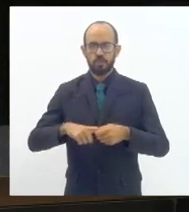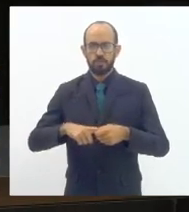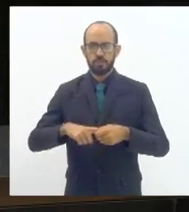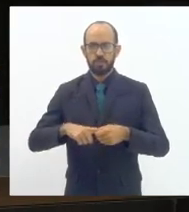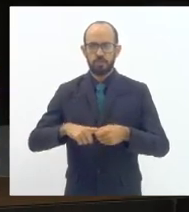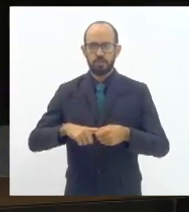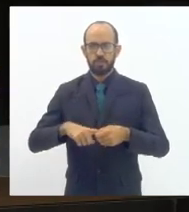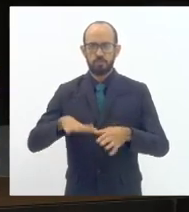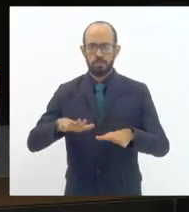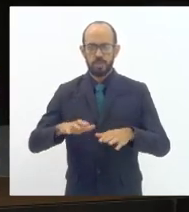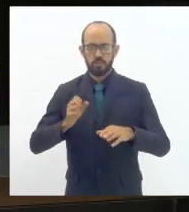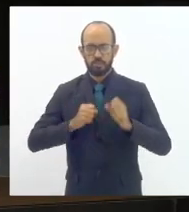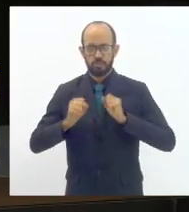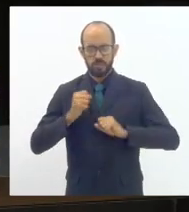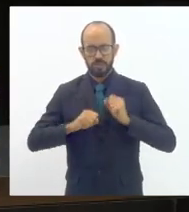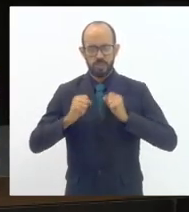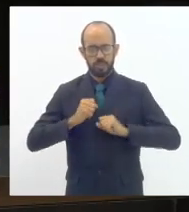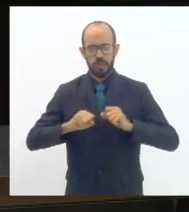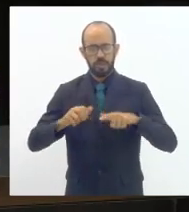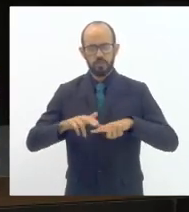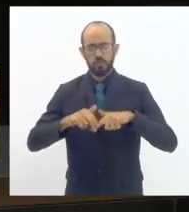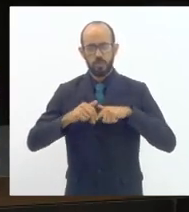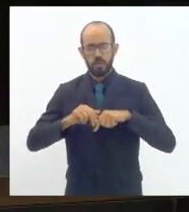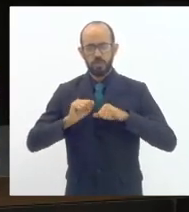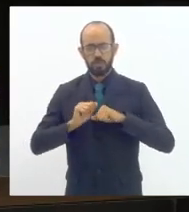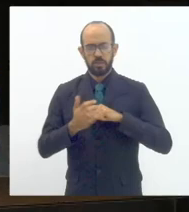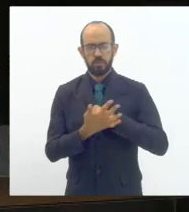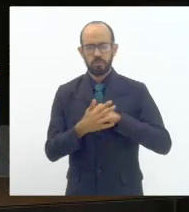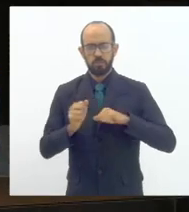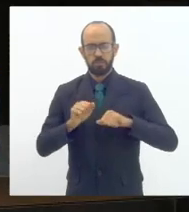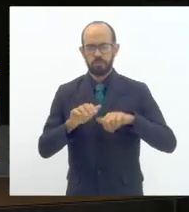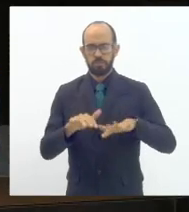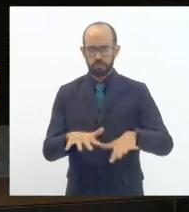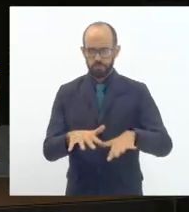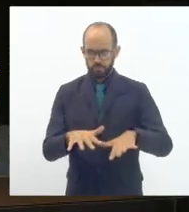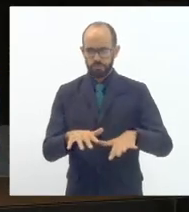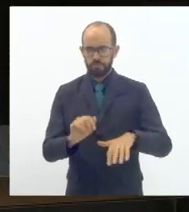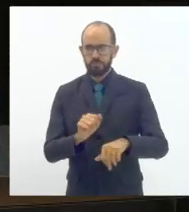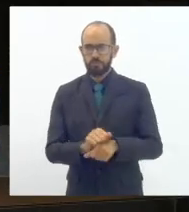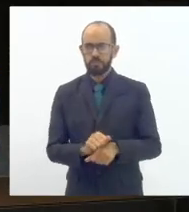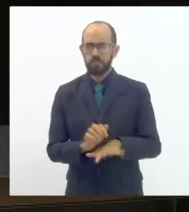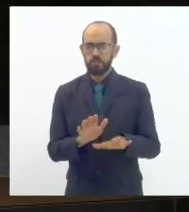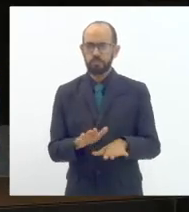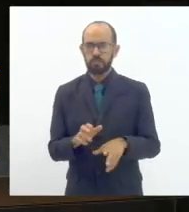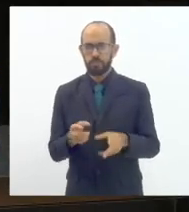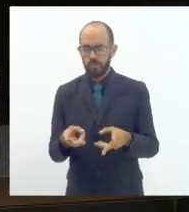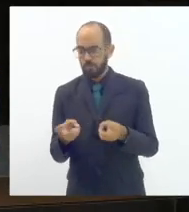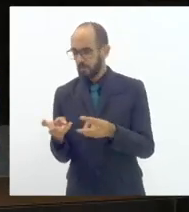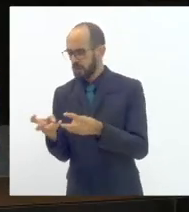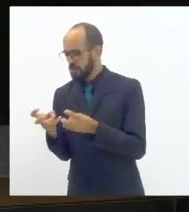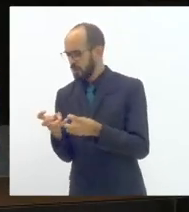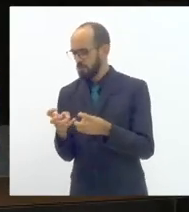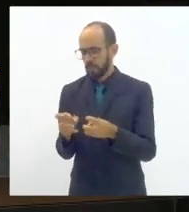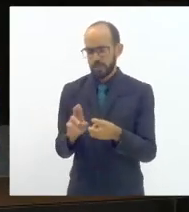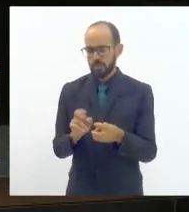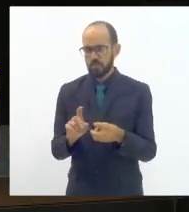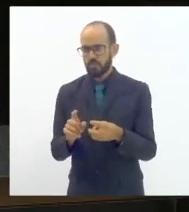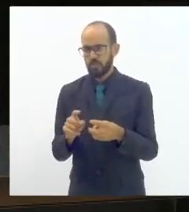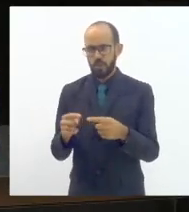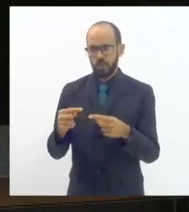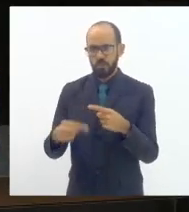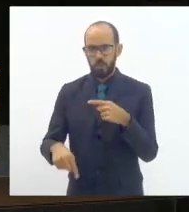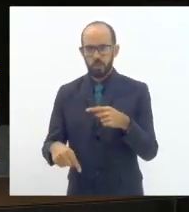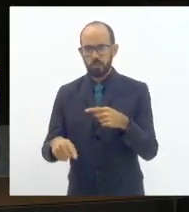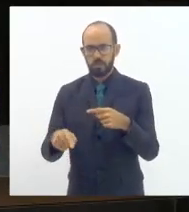a uma inquietude ainda em relação à pandemia, mas a gente observa que isso não foi um impedimento para